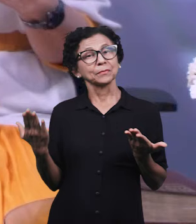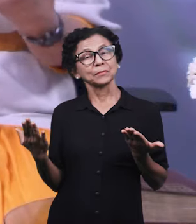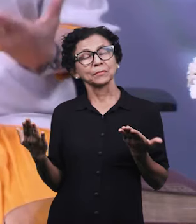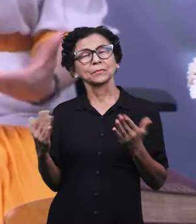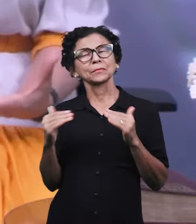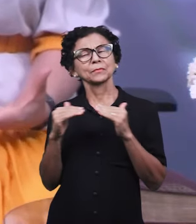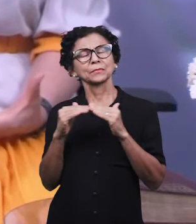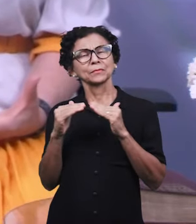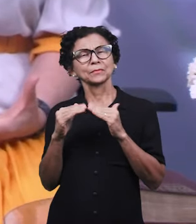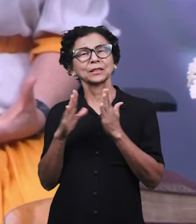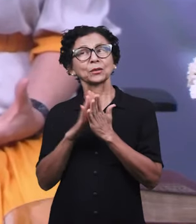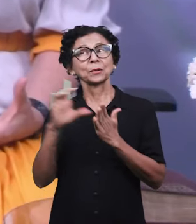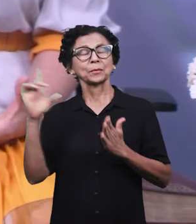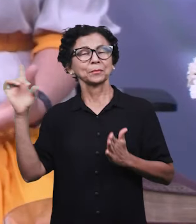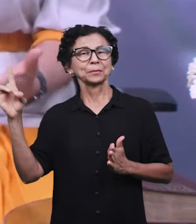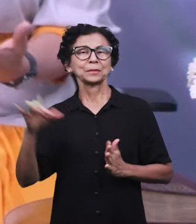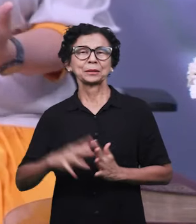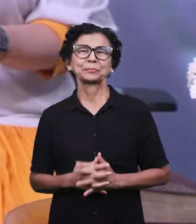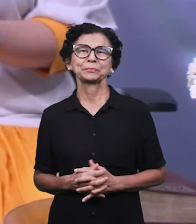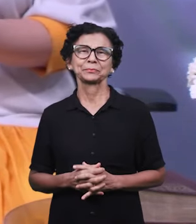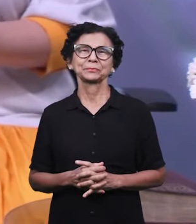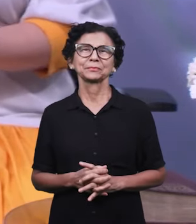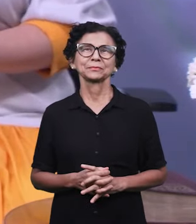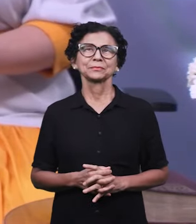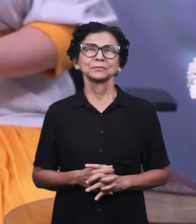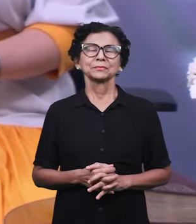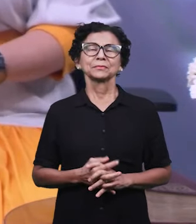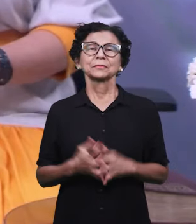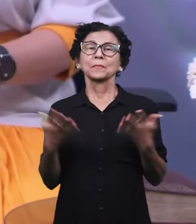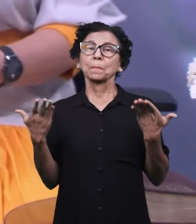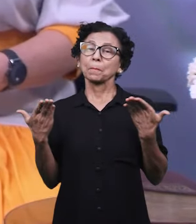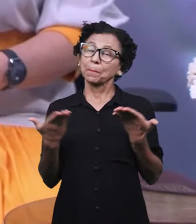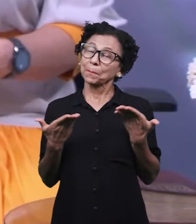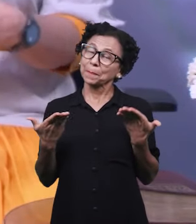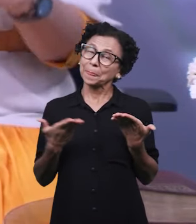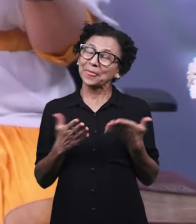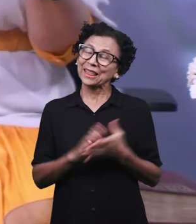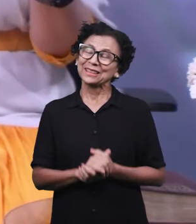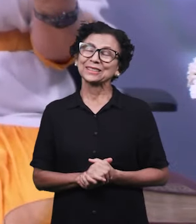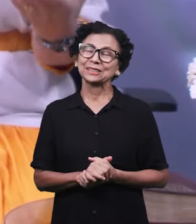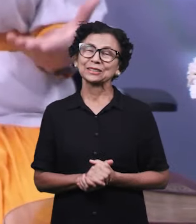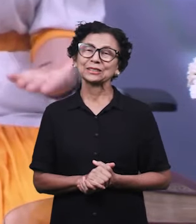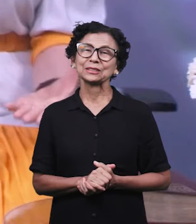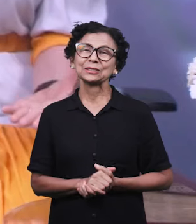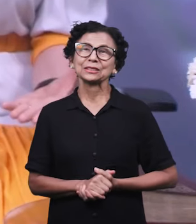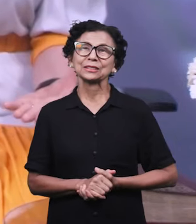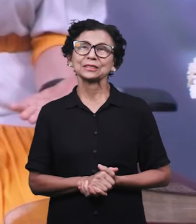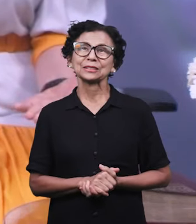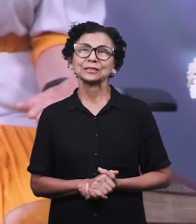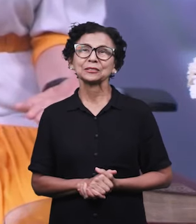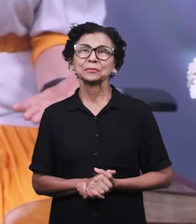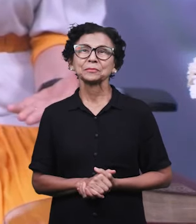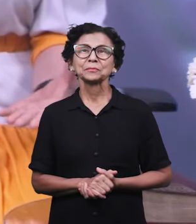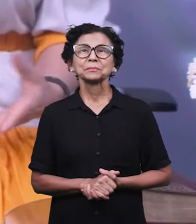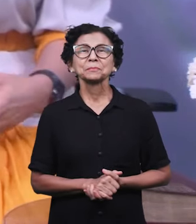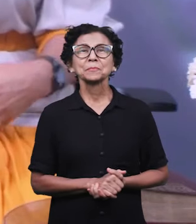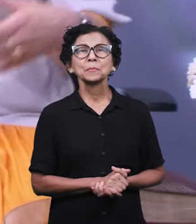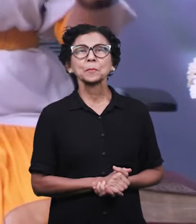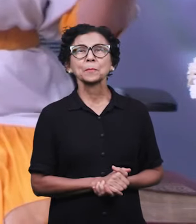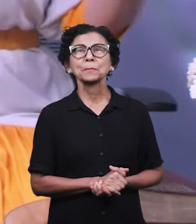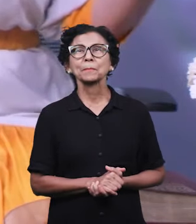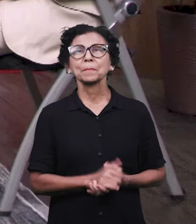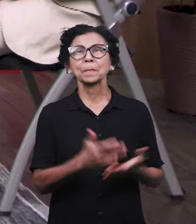eles dialogam com a Bíblia. E para o encontro de hoje, não teria pessoas mais especiais para essa conversa